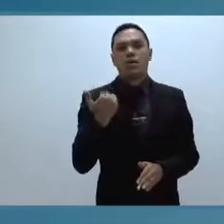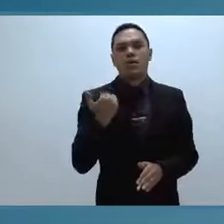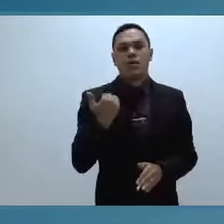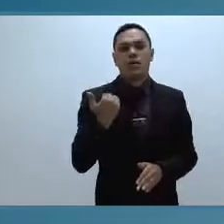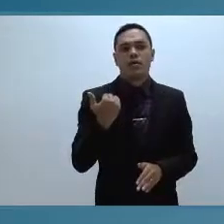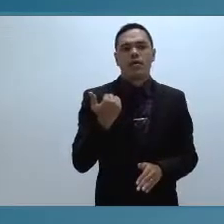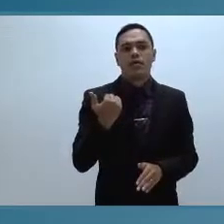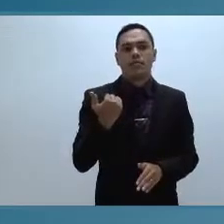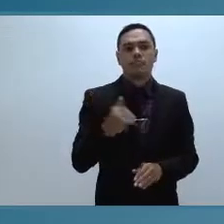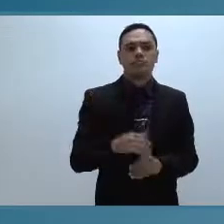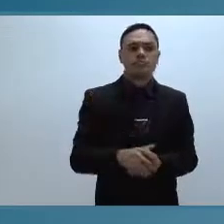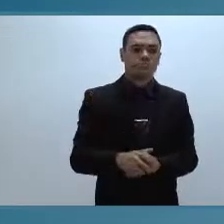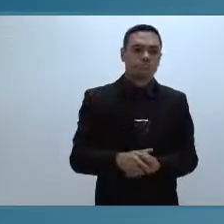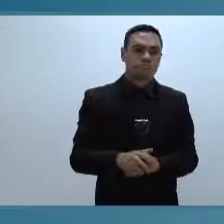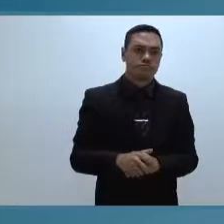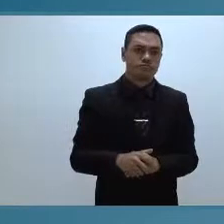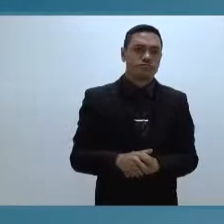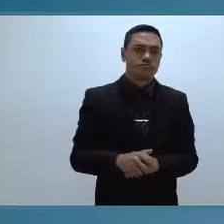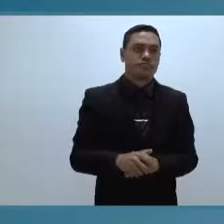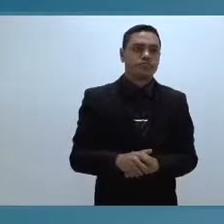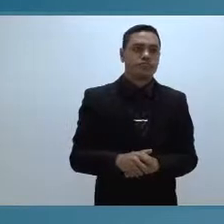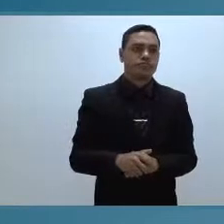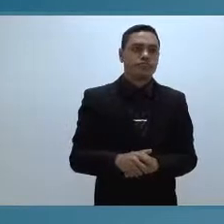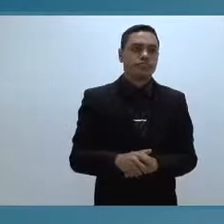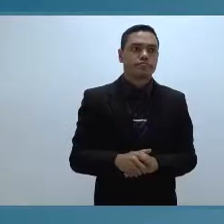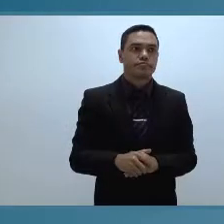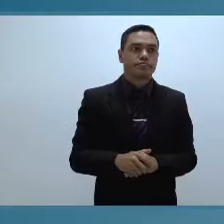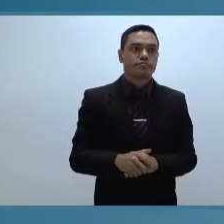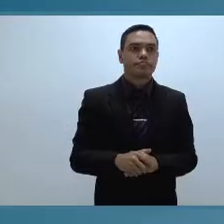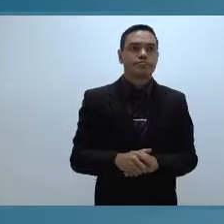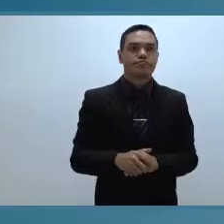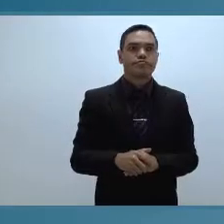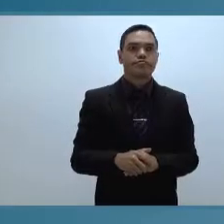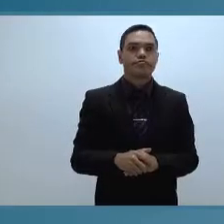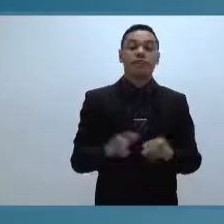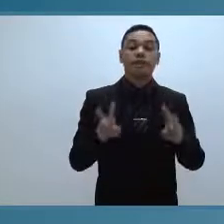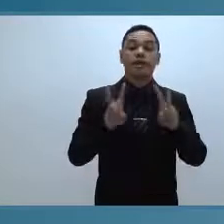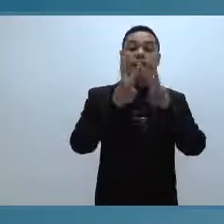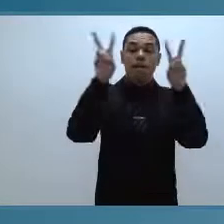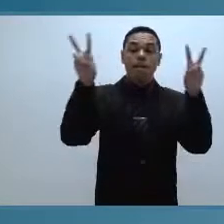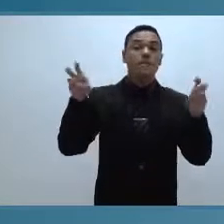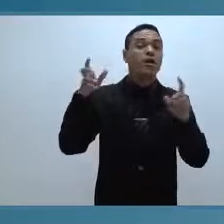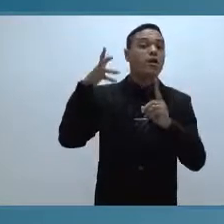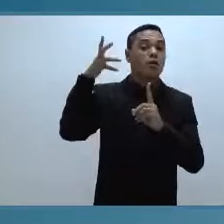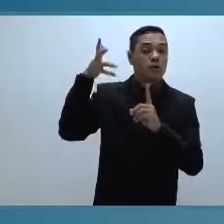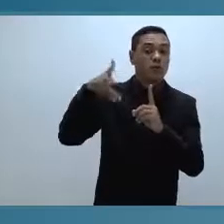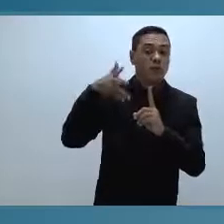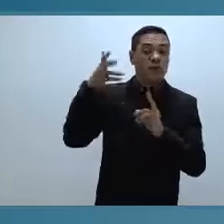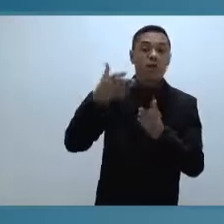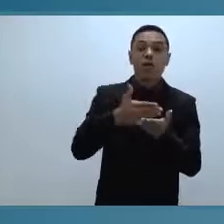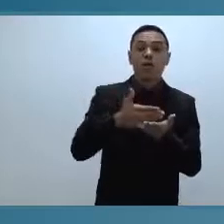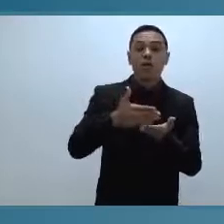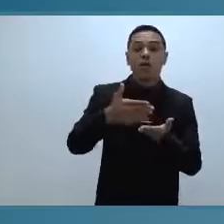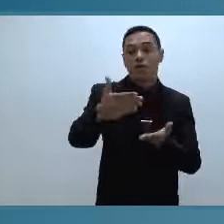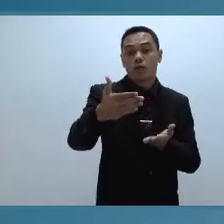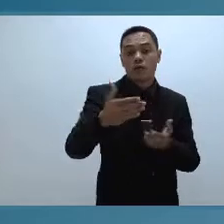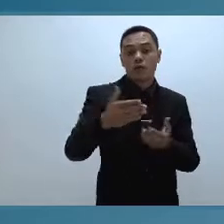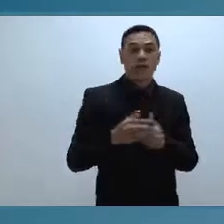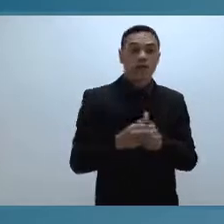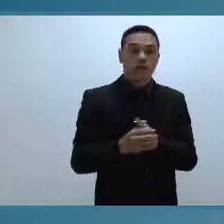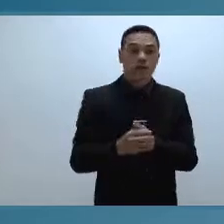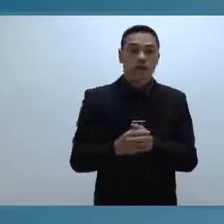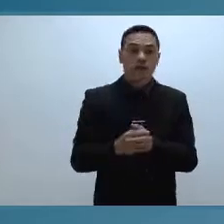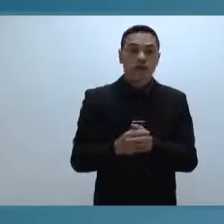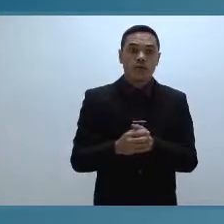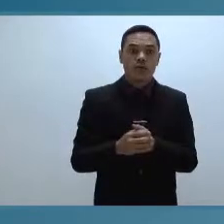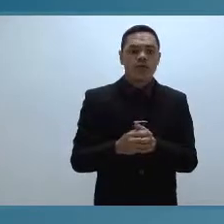Como manter a saúde mental atualmente? Local, Fox Silver, Sala